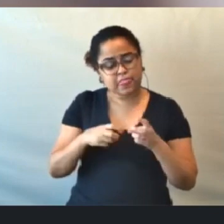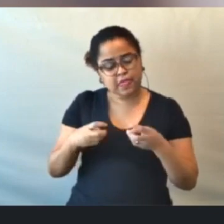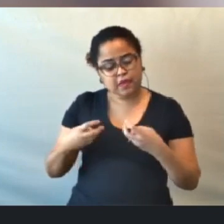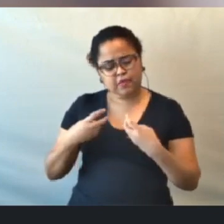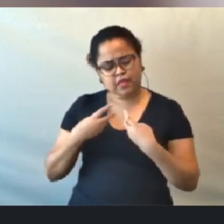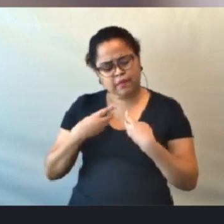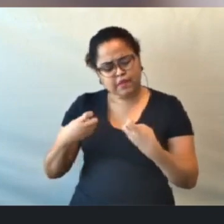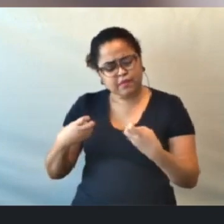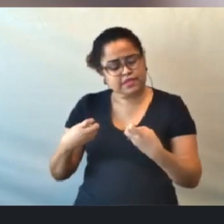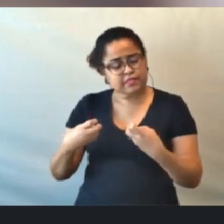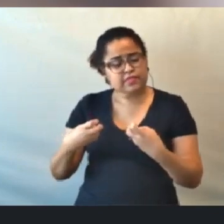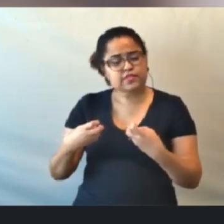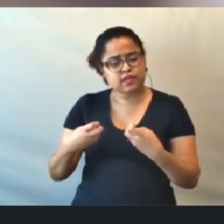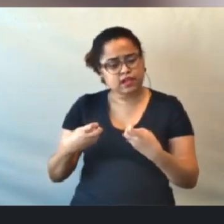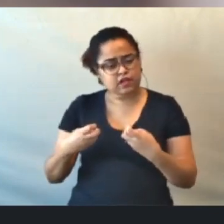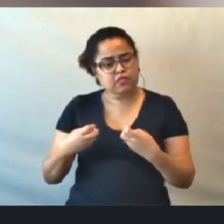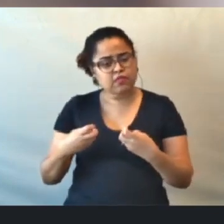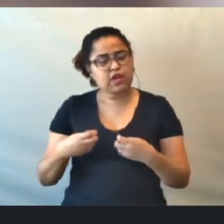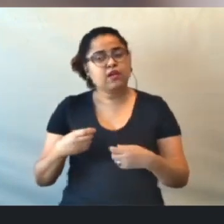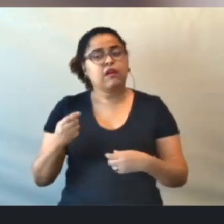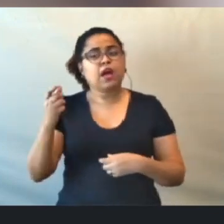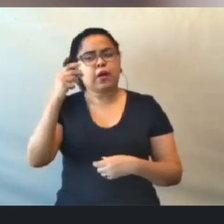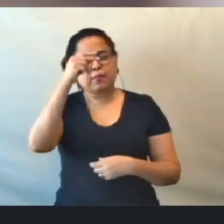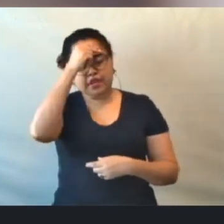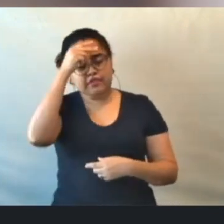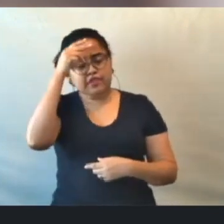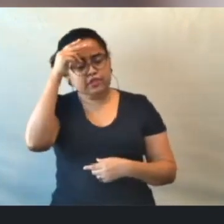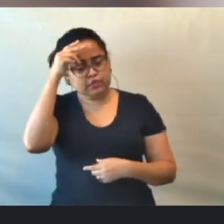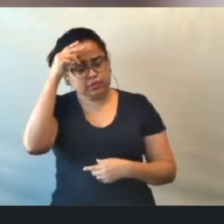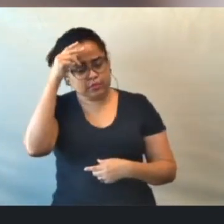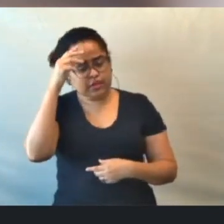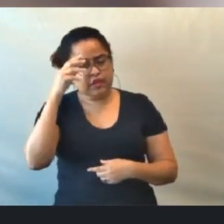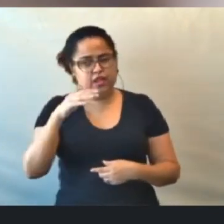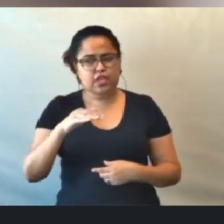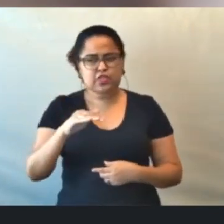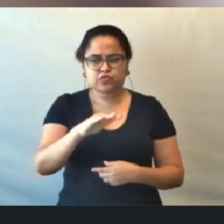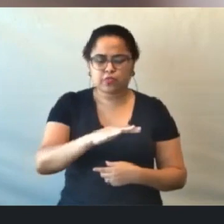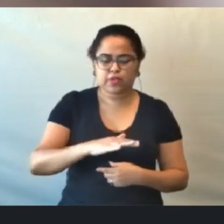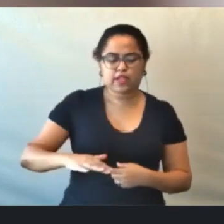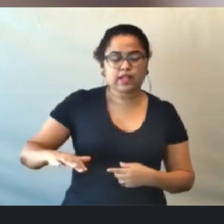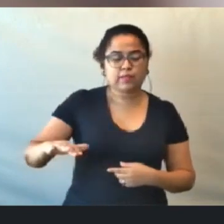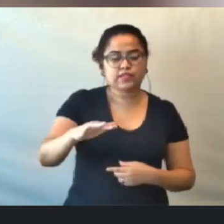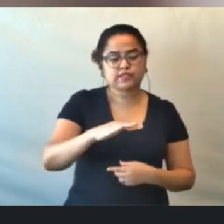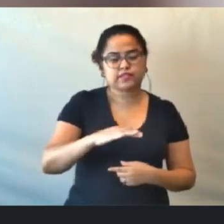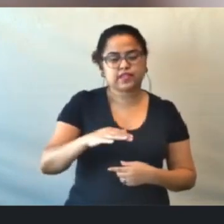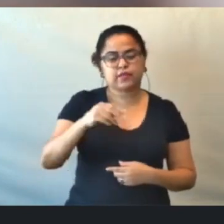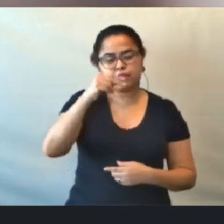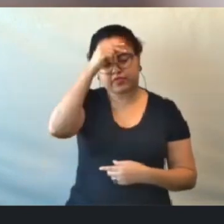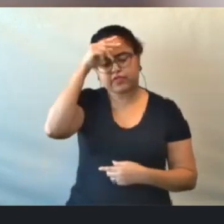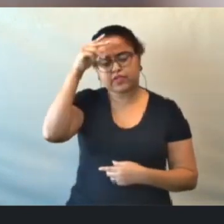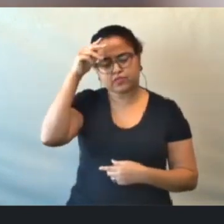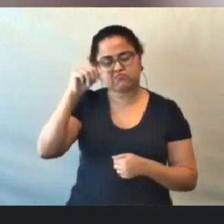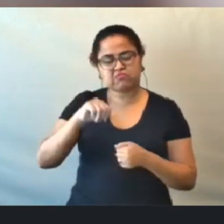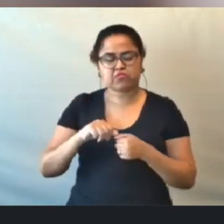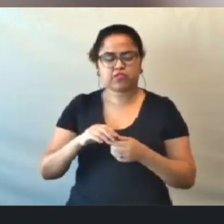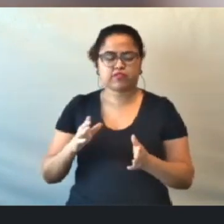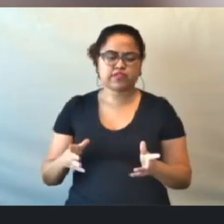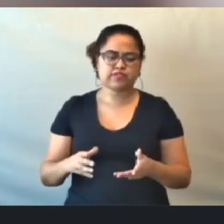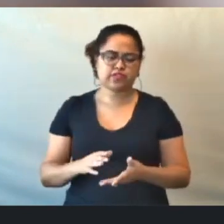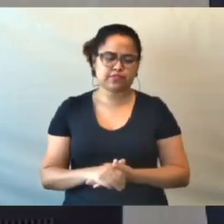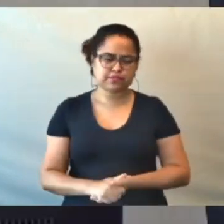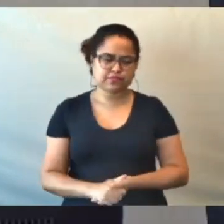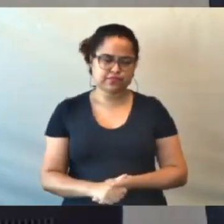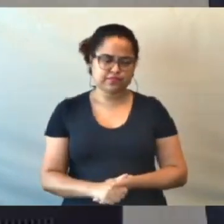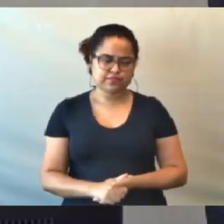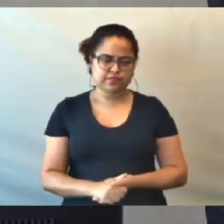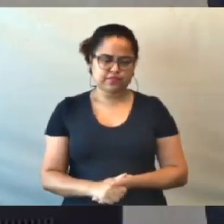outras medidas a nível de bacia. Essa é a minha avaliação. Em todo caso, Perfeito, professora. Eu quero